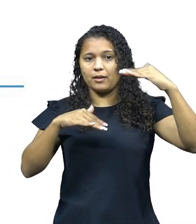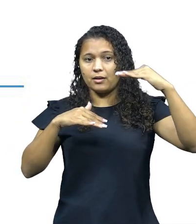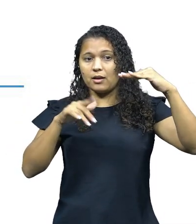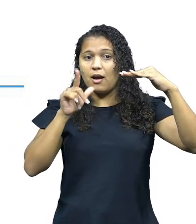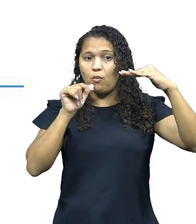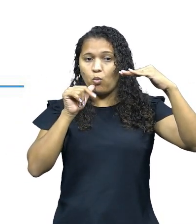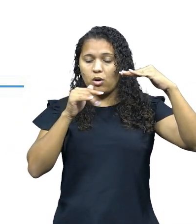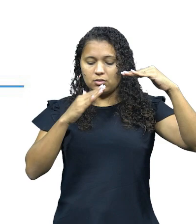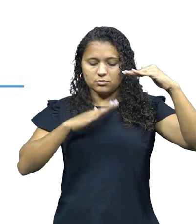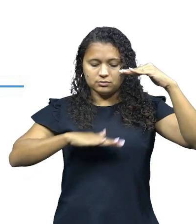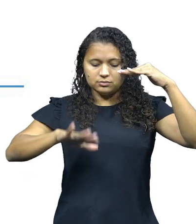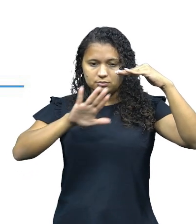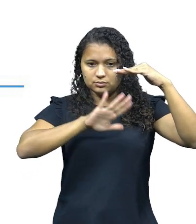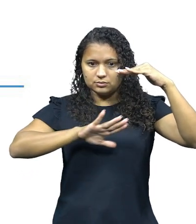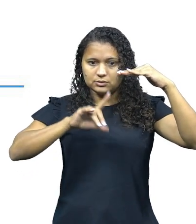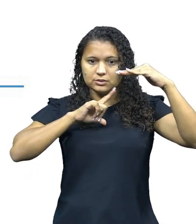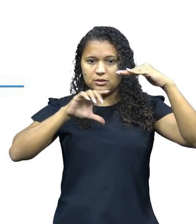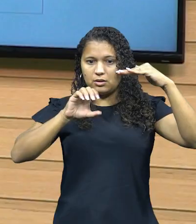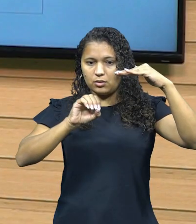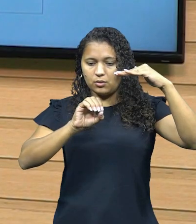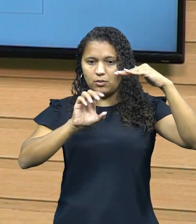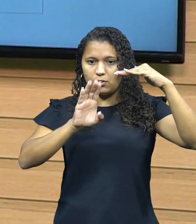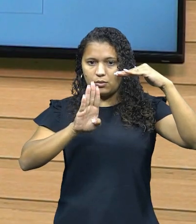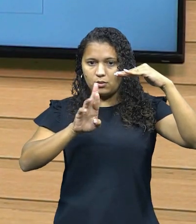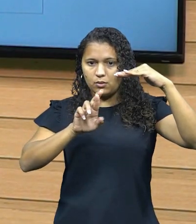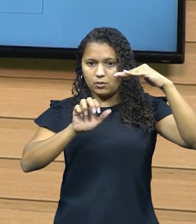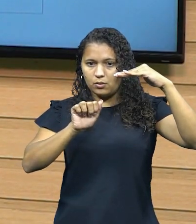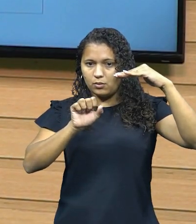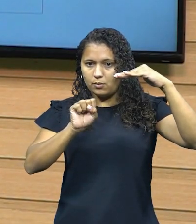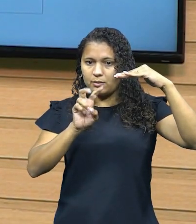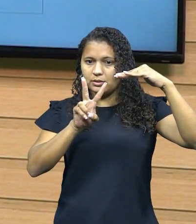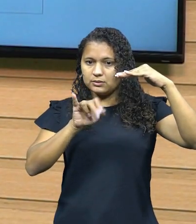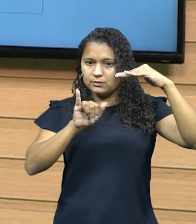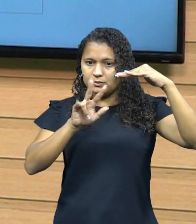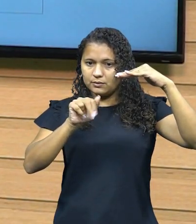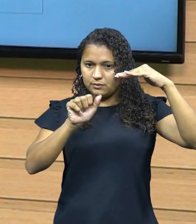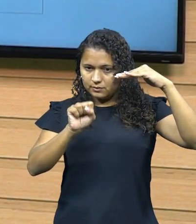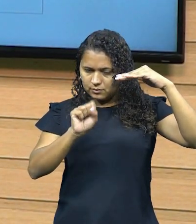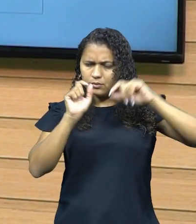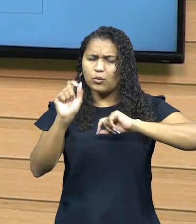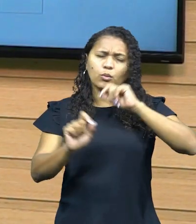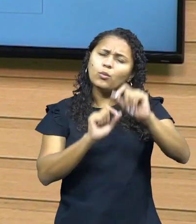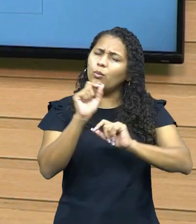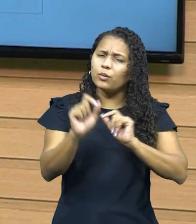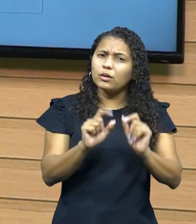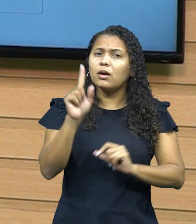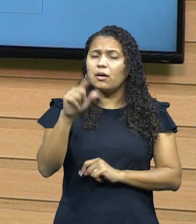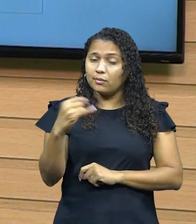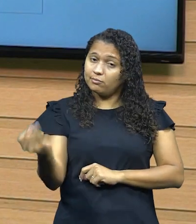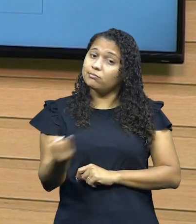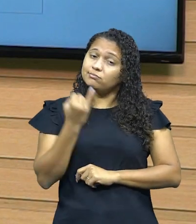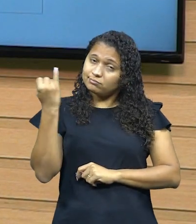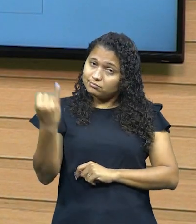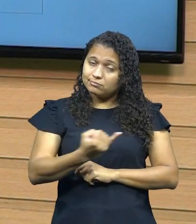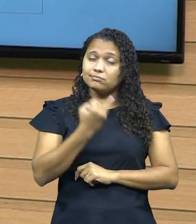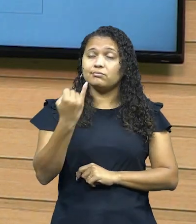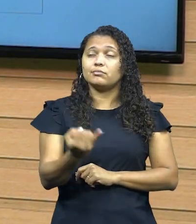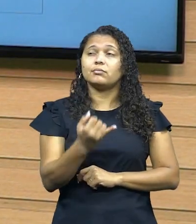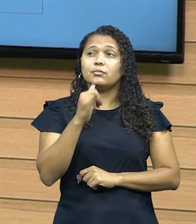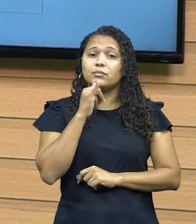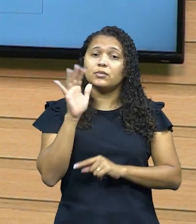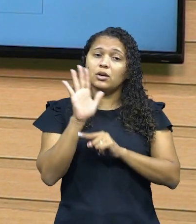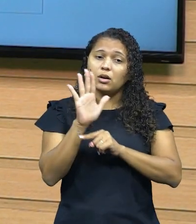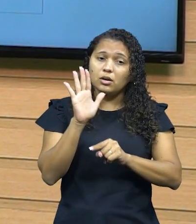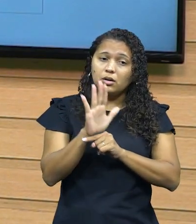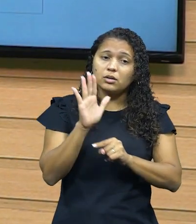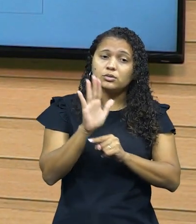e abaixo dessa linha nós temos as obras vivas. As obras vivas, elas são muito importantes para ajudar